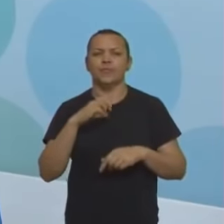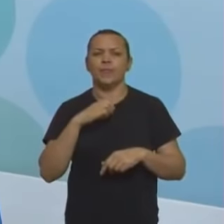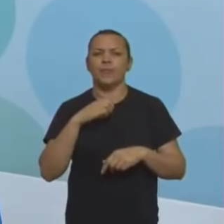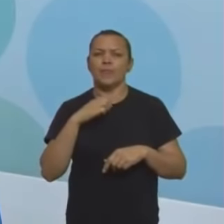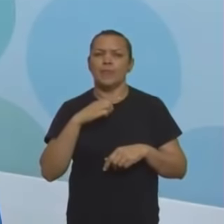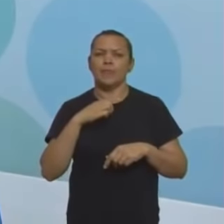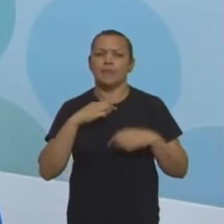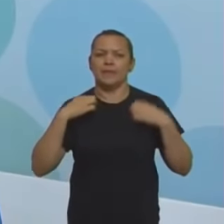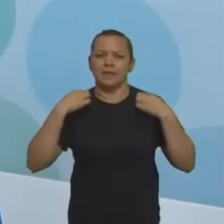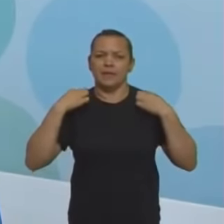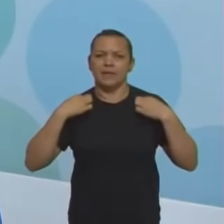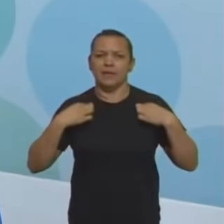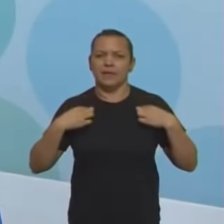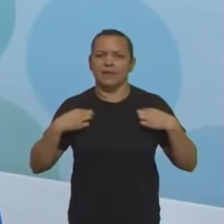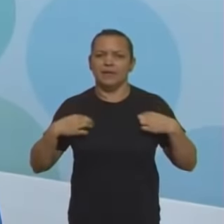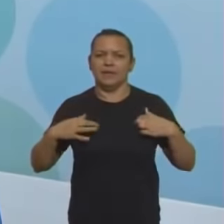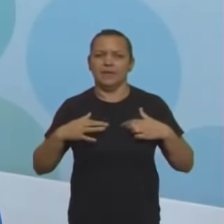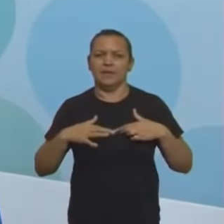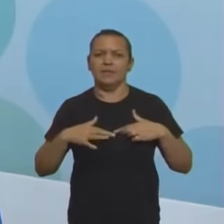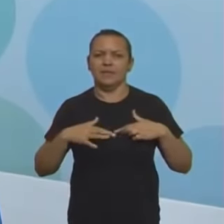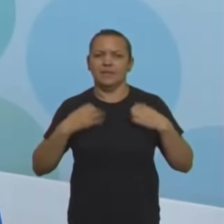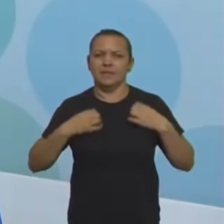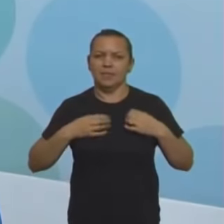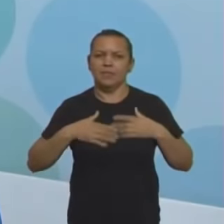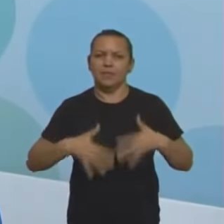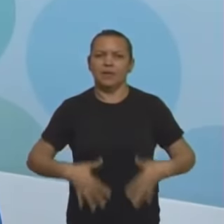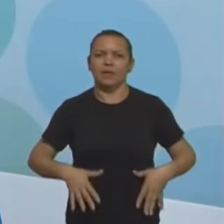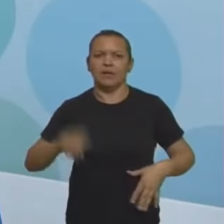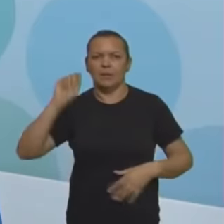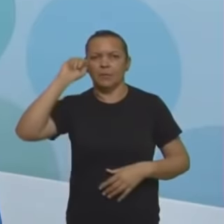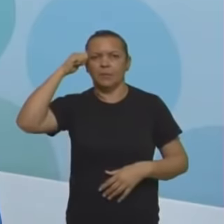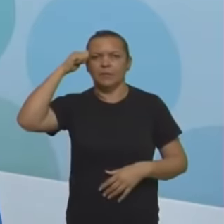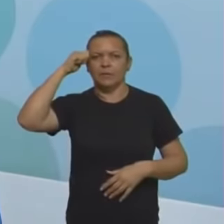com uma regata, um macacão, na verdade, preto.